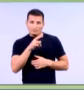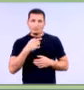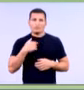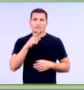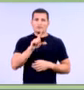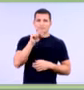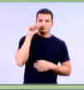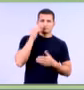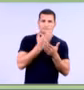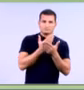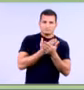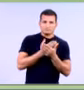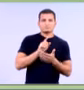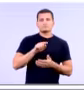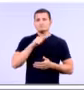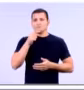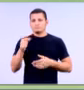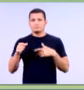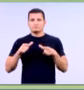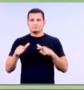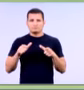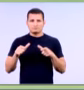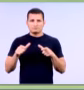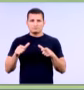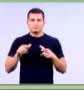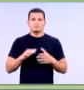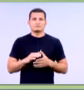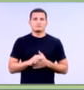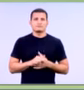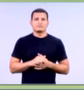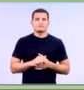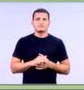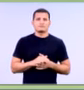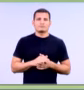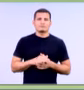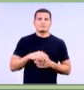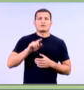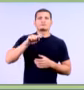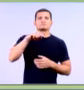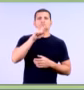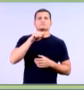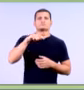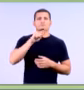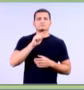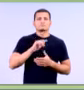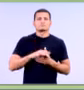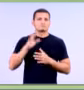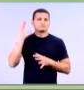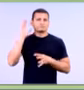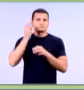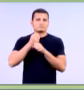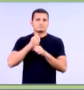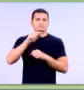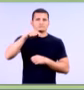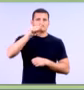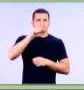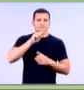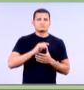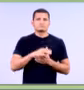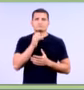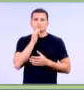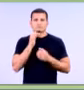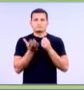a trabalhar. Ok? E a crase, professora? Vamos revisar, então? Vamos revisar. Um